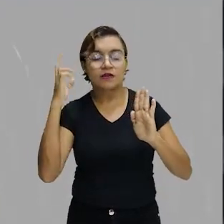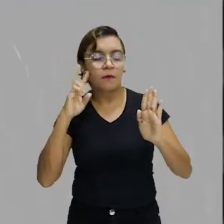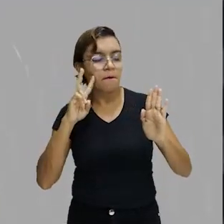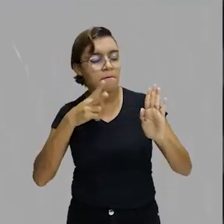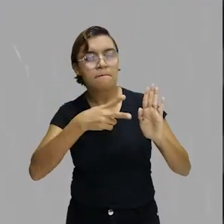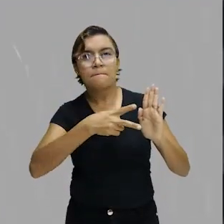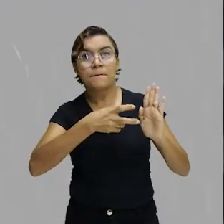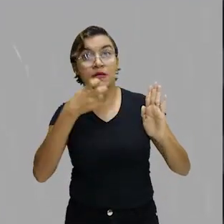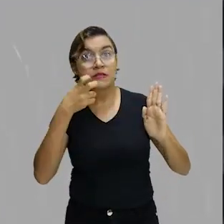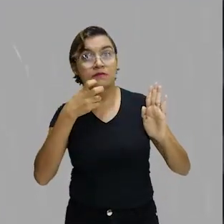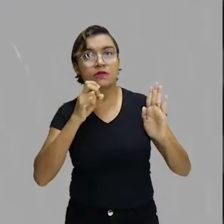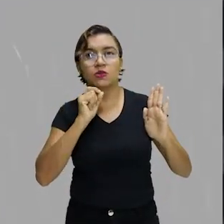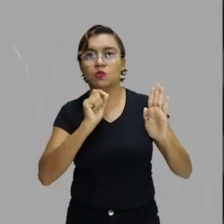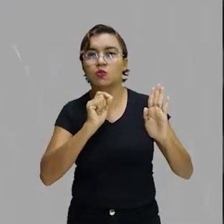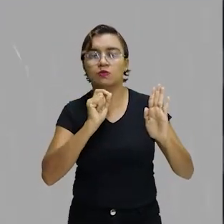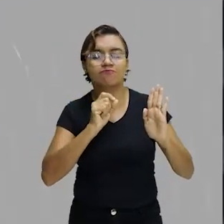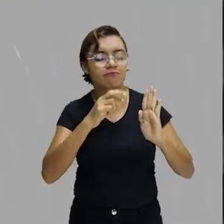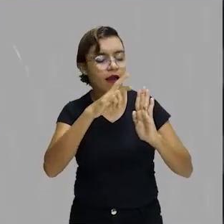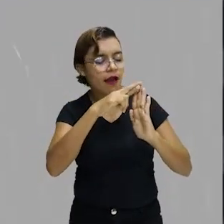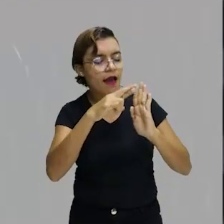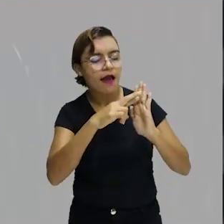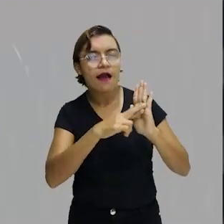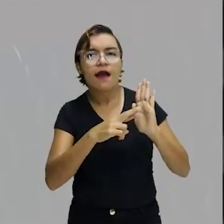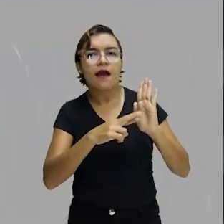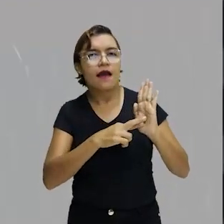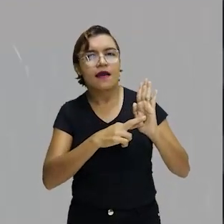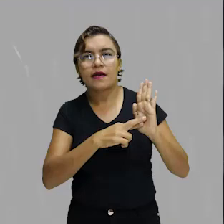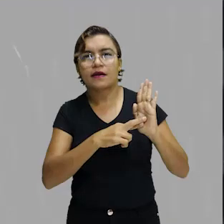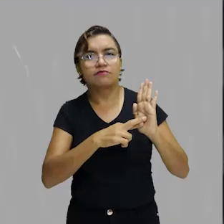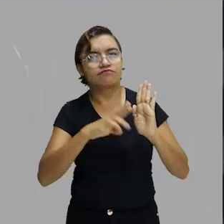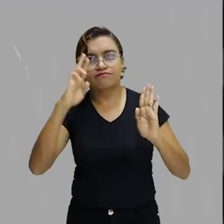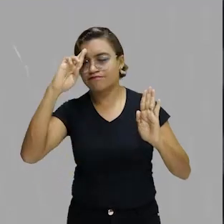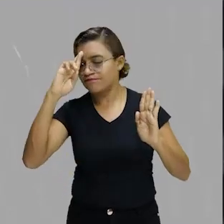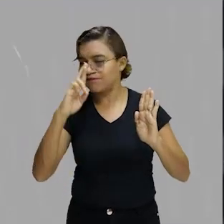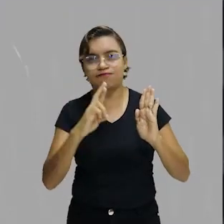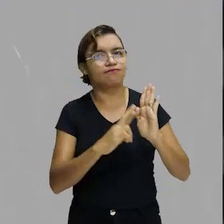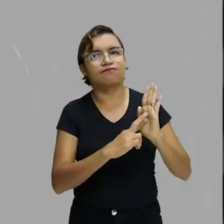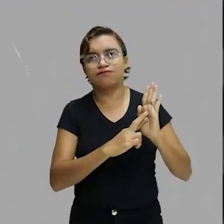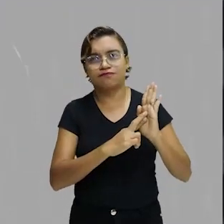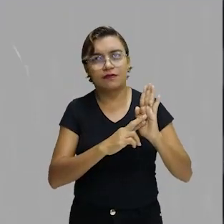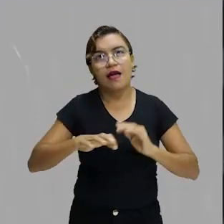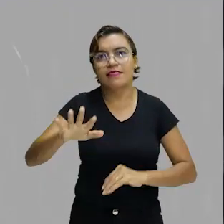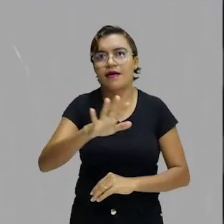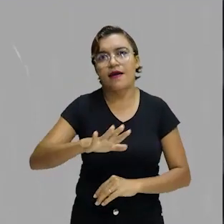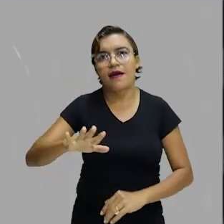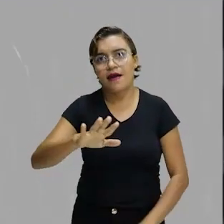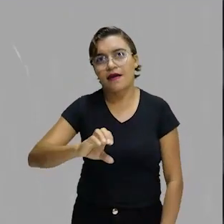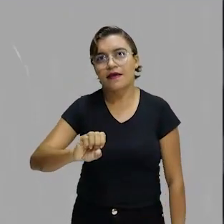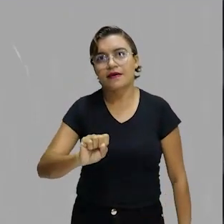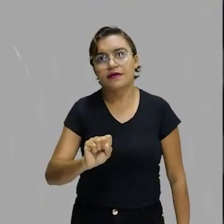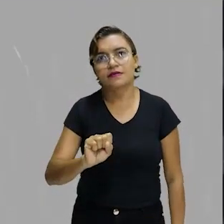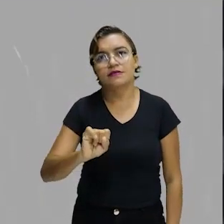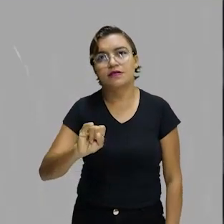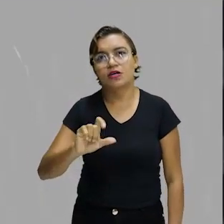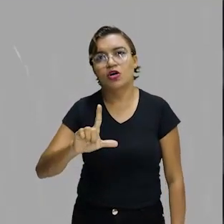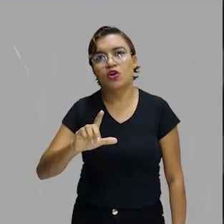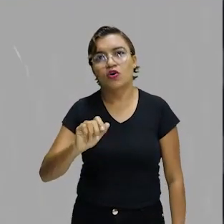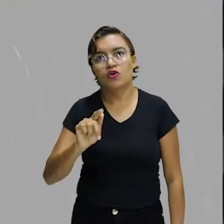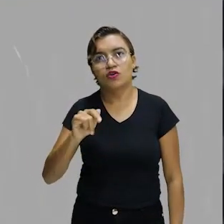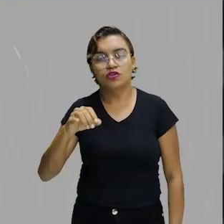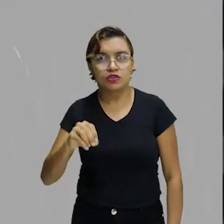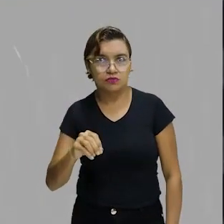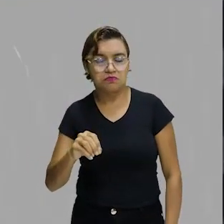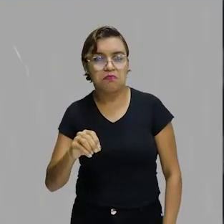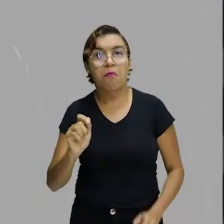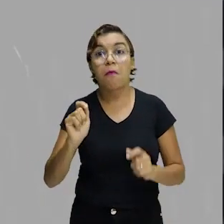vista, facilmente observada, que é desrespeitada nesse silogismo. Um silogismo só pode ter 3